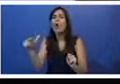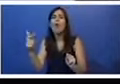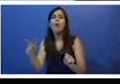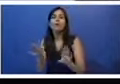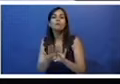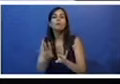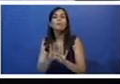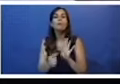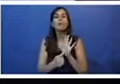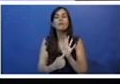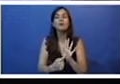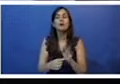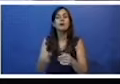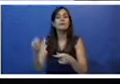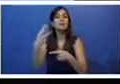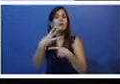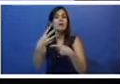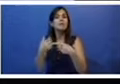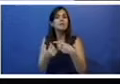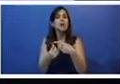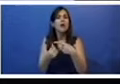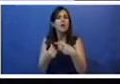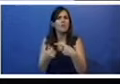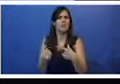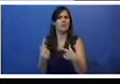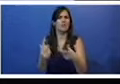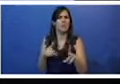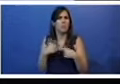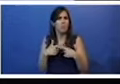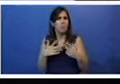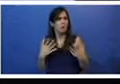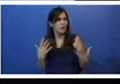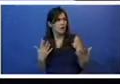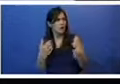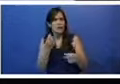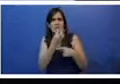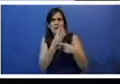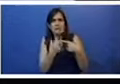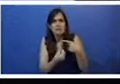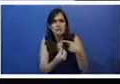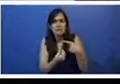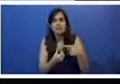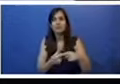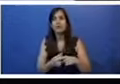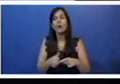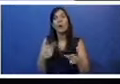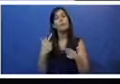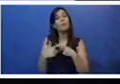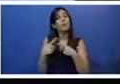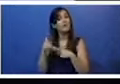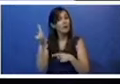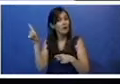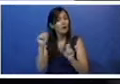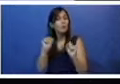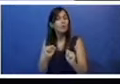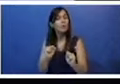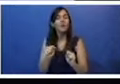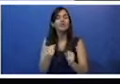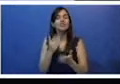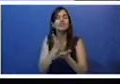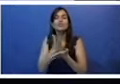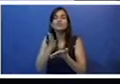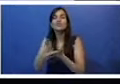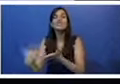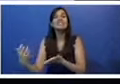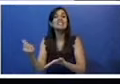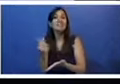que 3/6 muito bem porque o hexágono ele pode ter sido dividido em seis